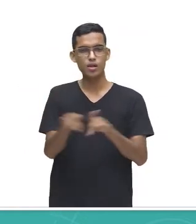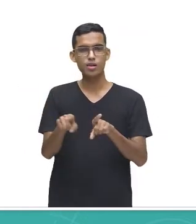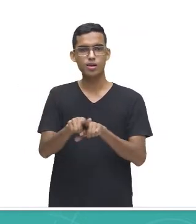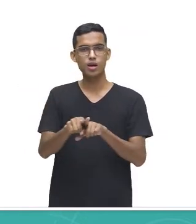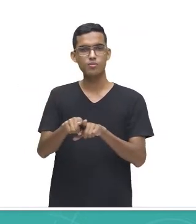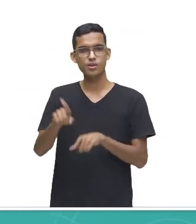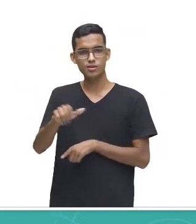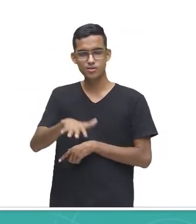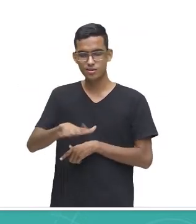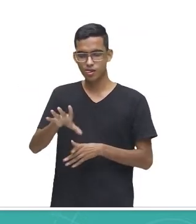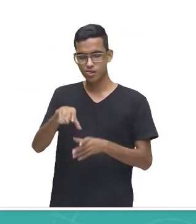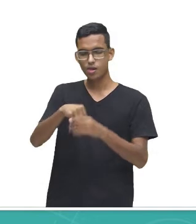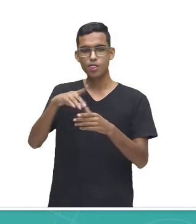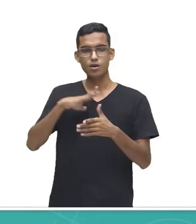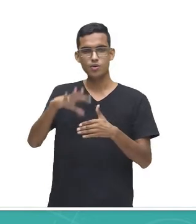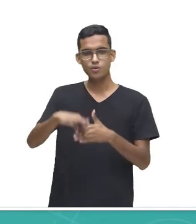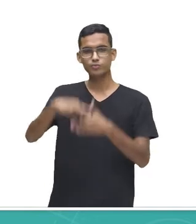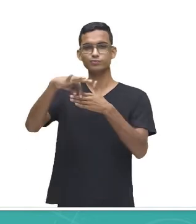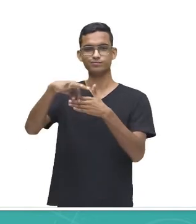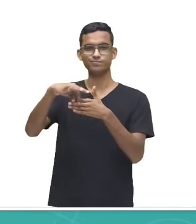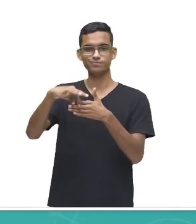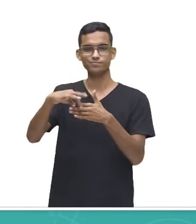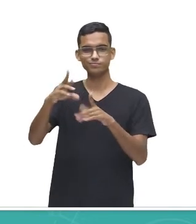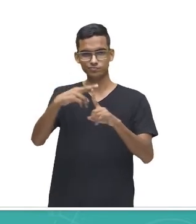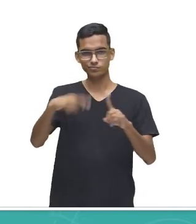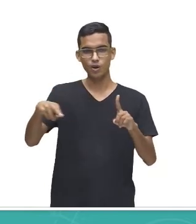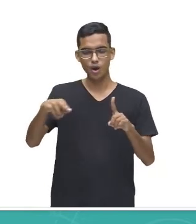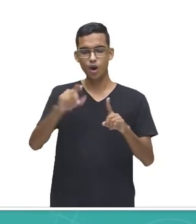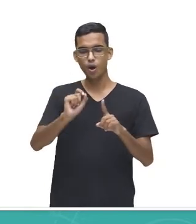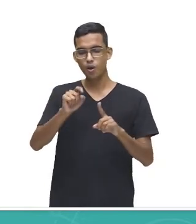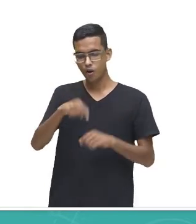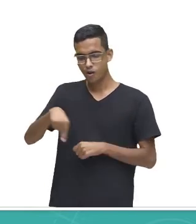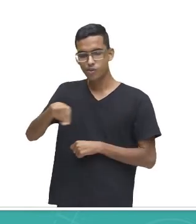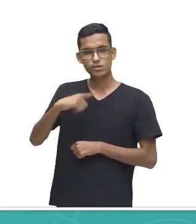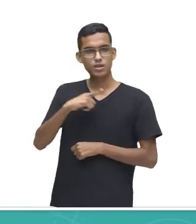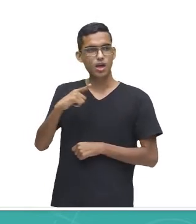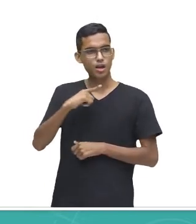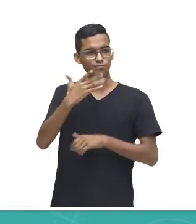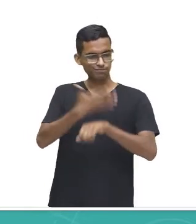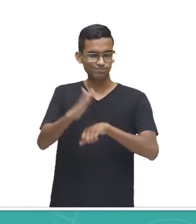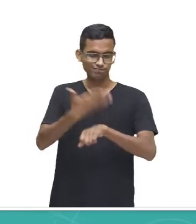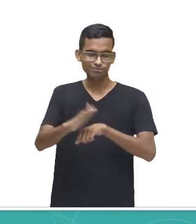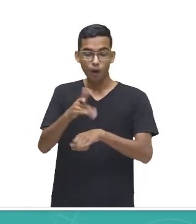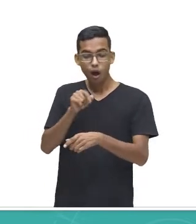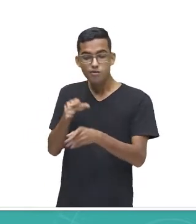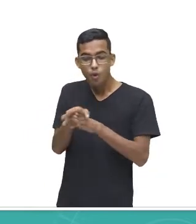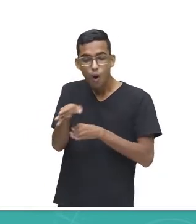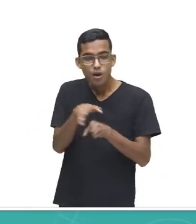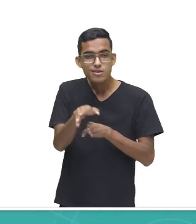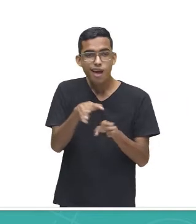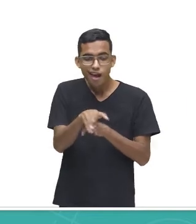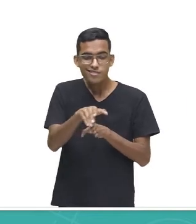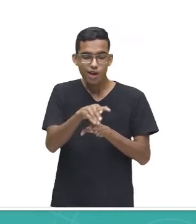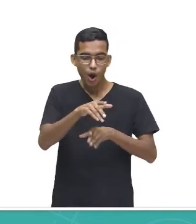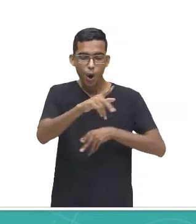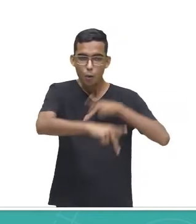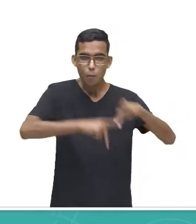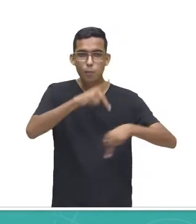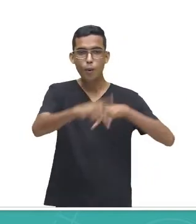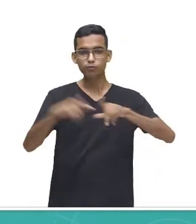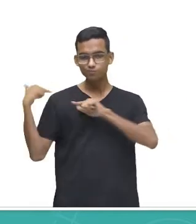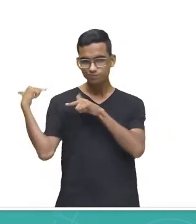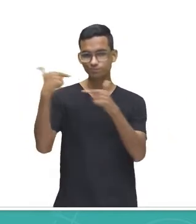são aqueles que colocam em prática e orientam o povo daquela tradição. Agora vai passar